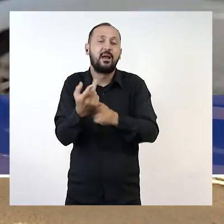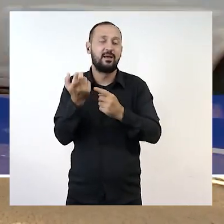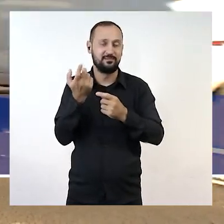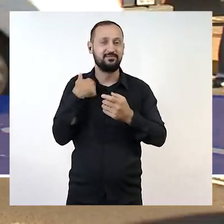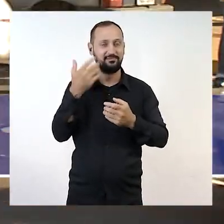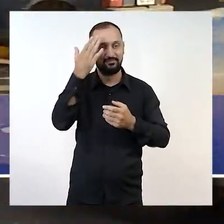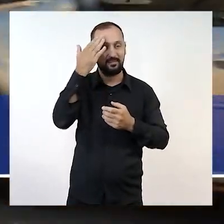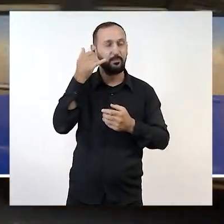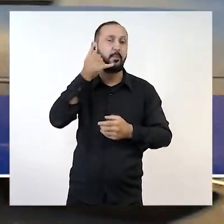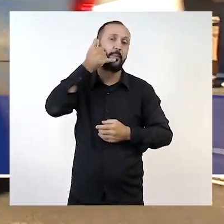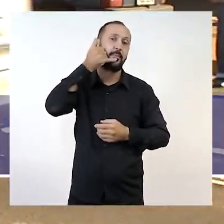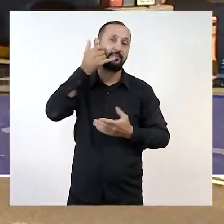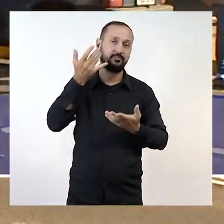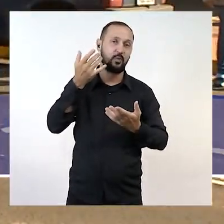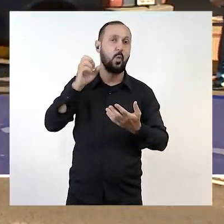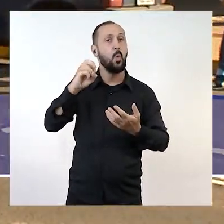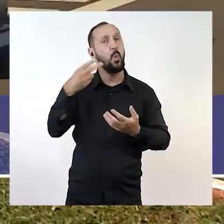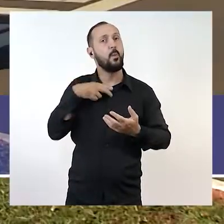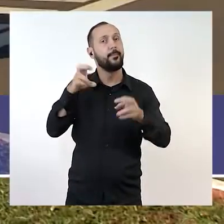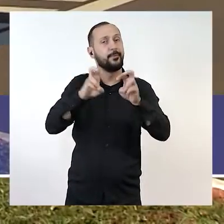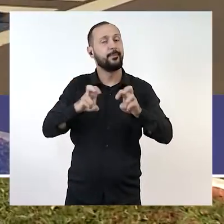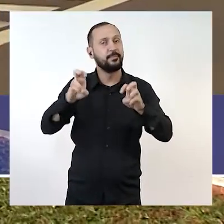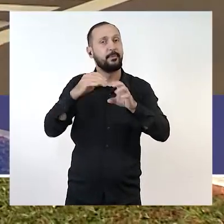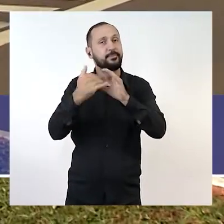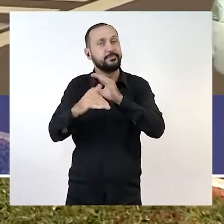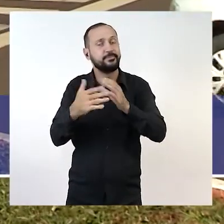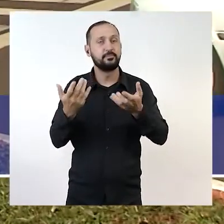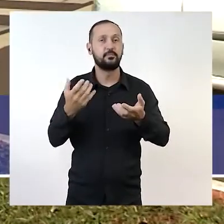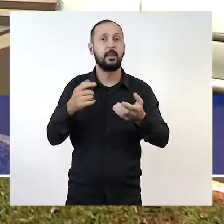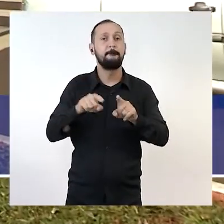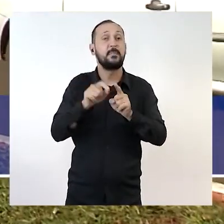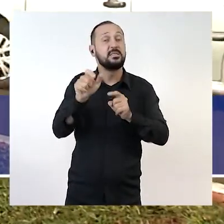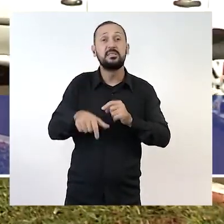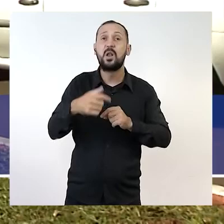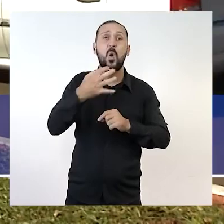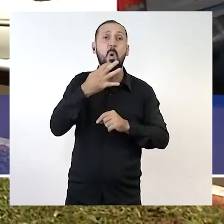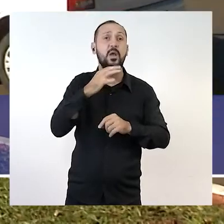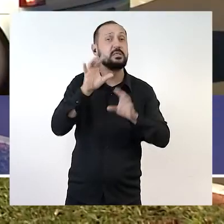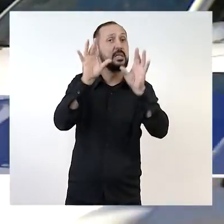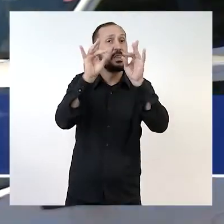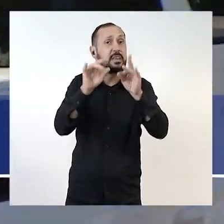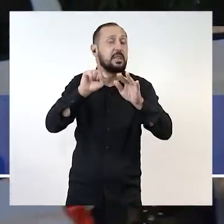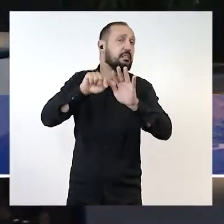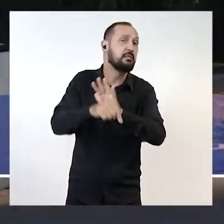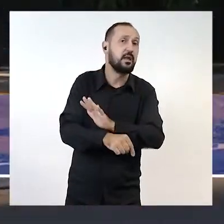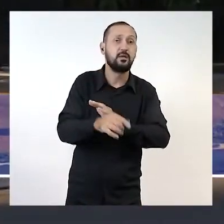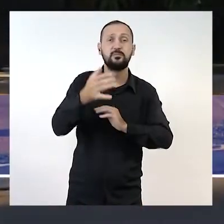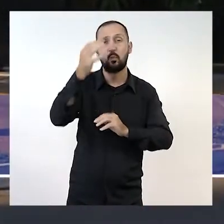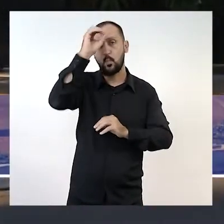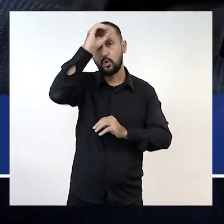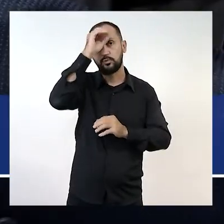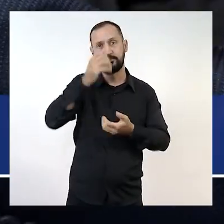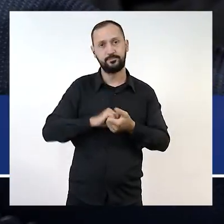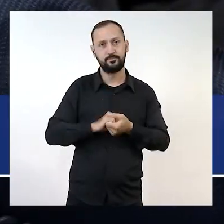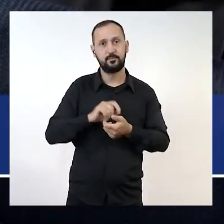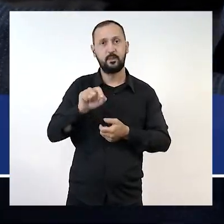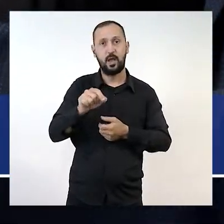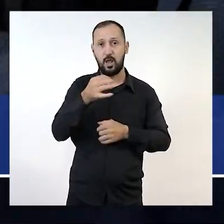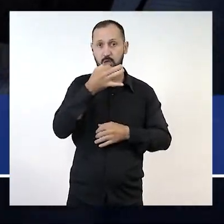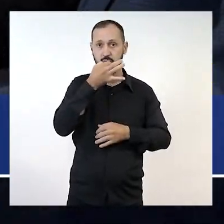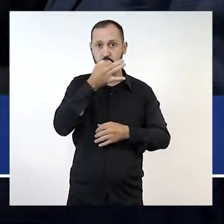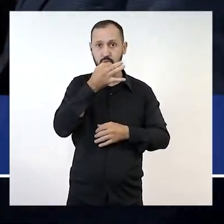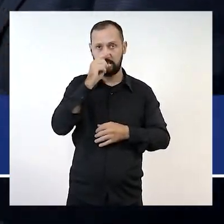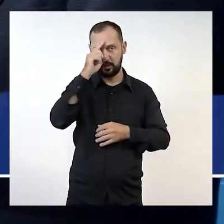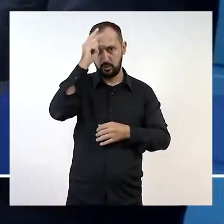empréstimos consignados por telefone ou por meio eletrônico, sem o pleno conhecimento dos termos do contrato. O autor